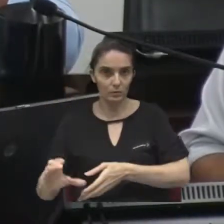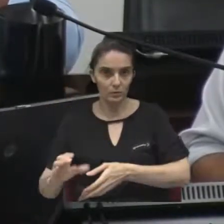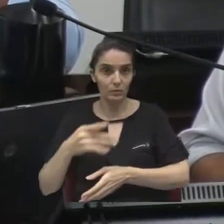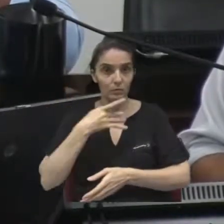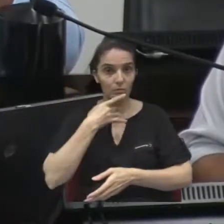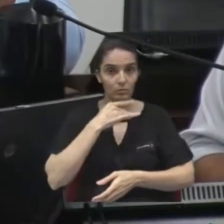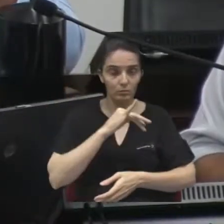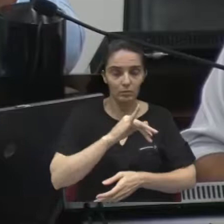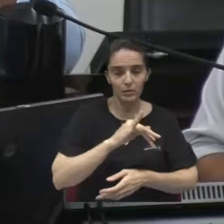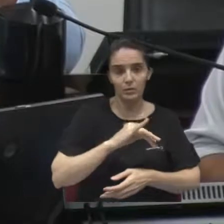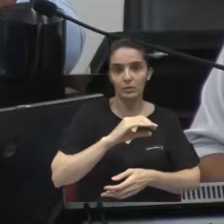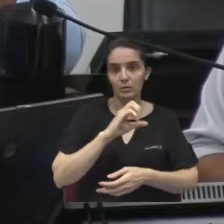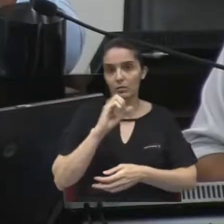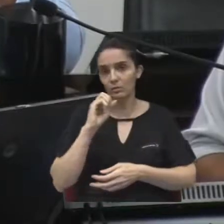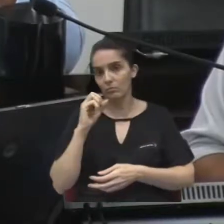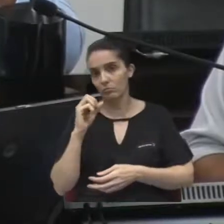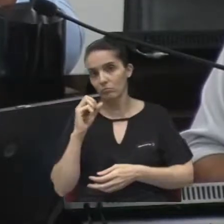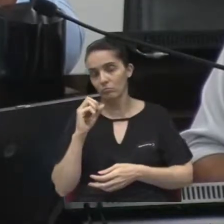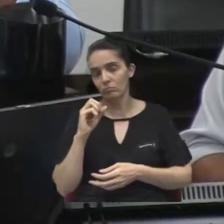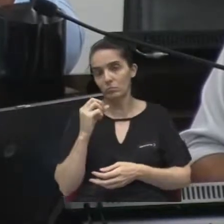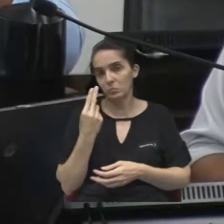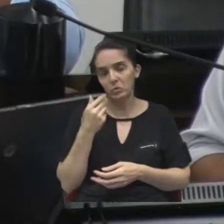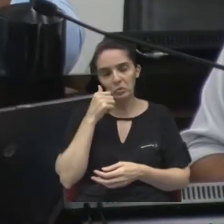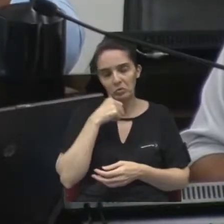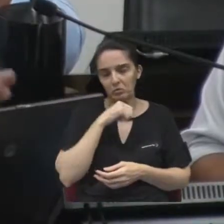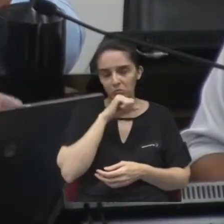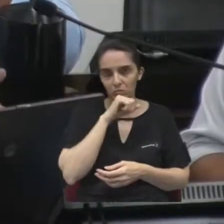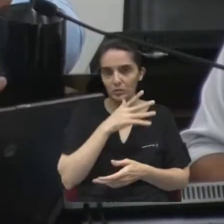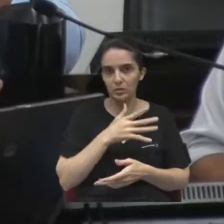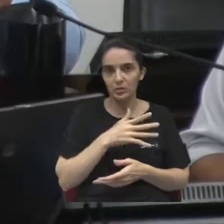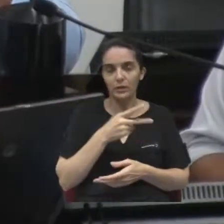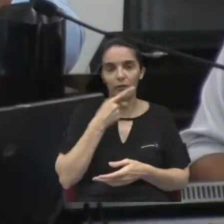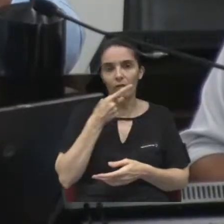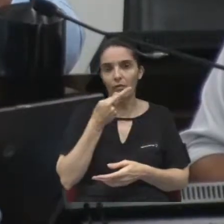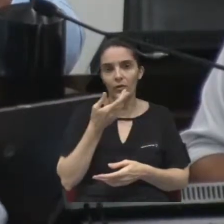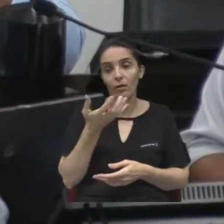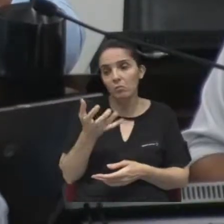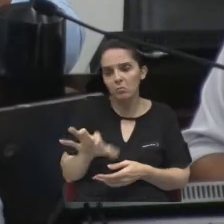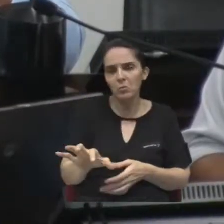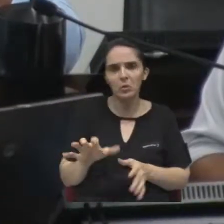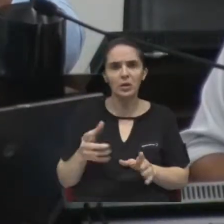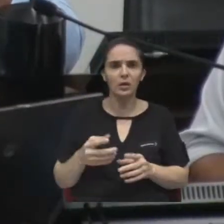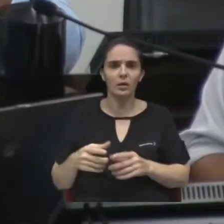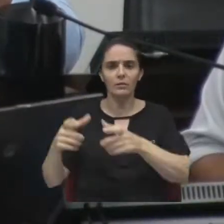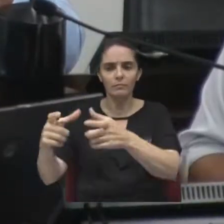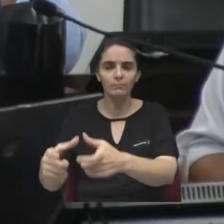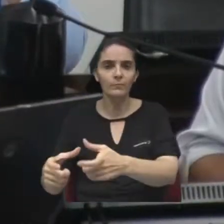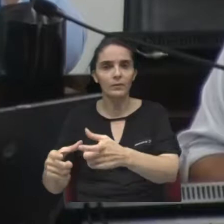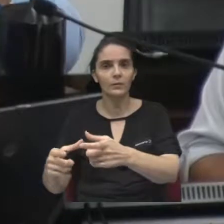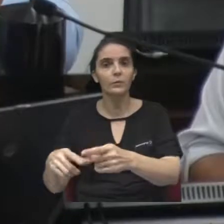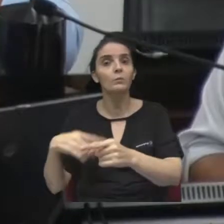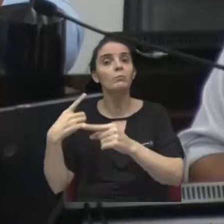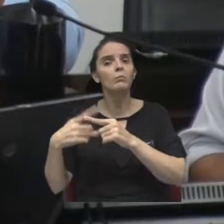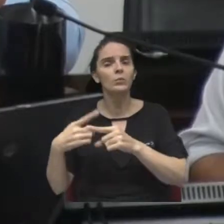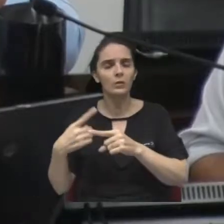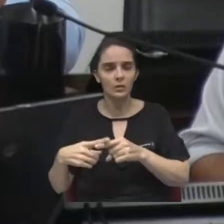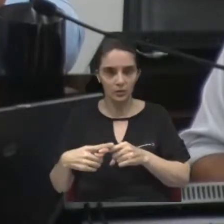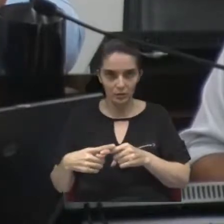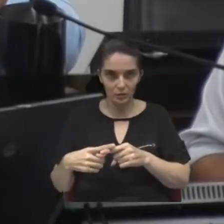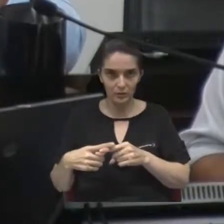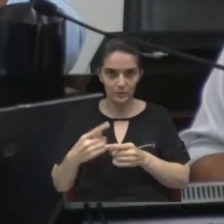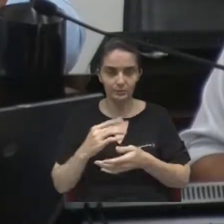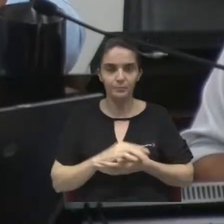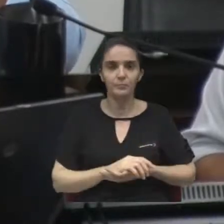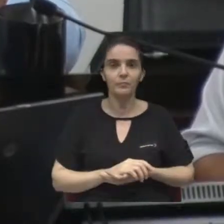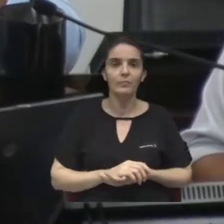um motivo ou outro, eles acabam recusando aquela vaga, e eu gostaria